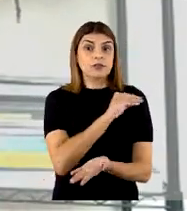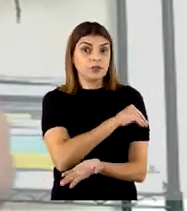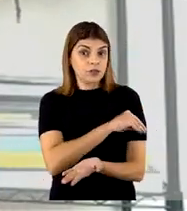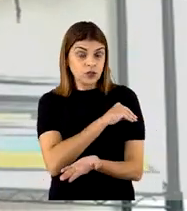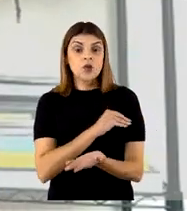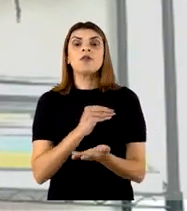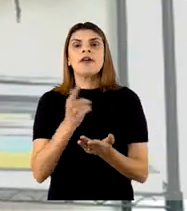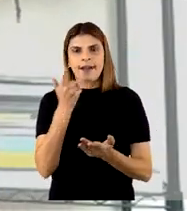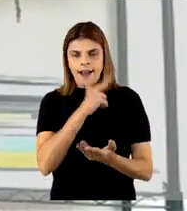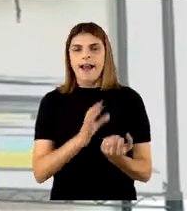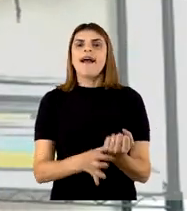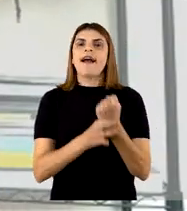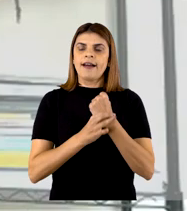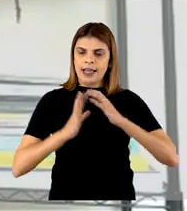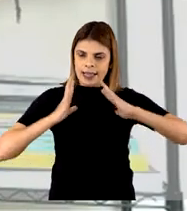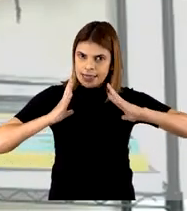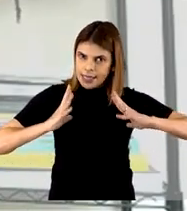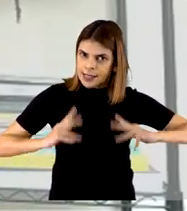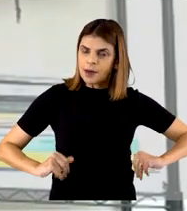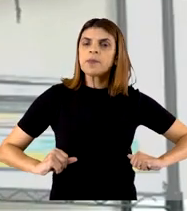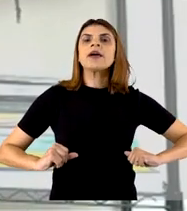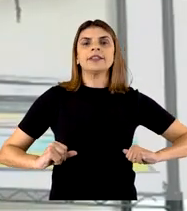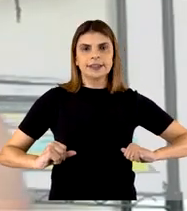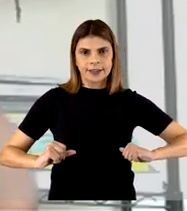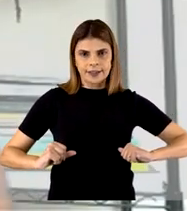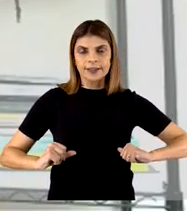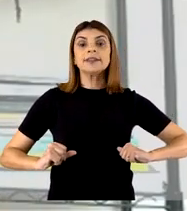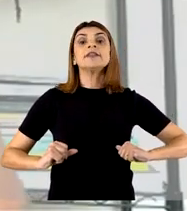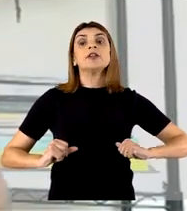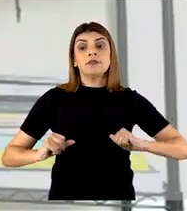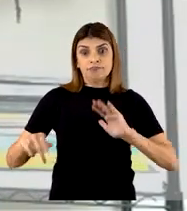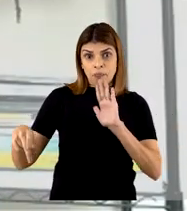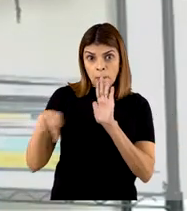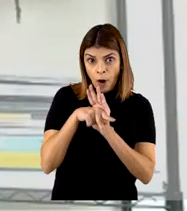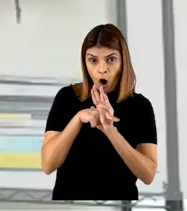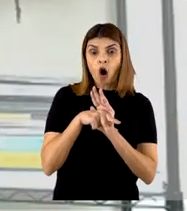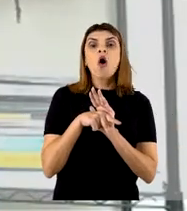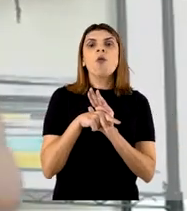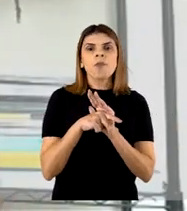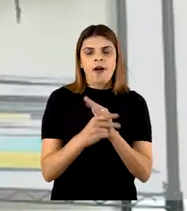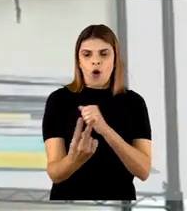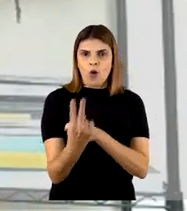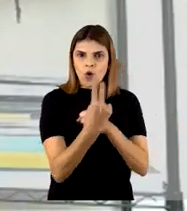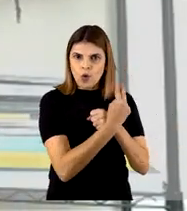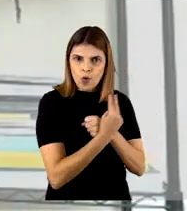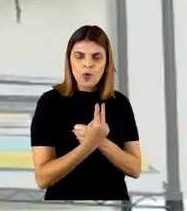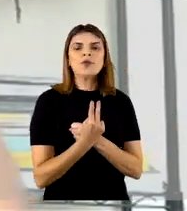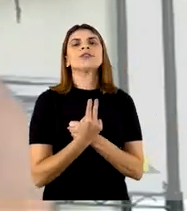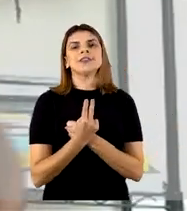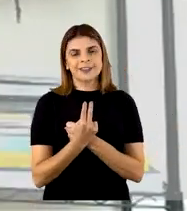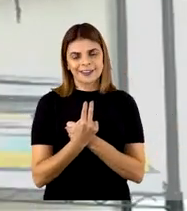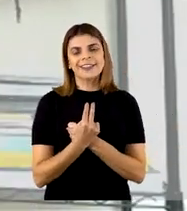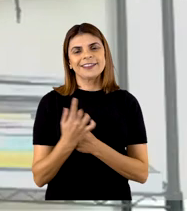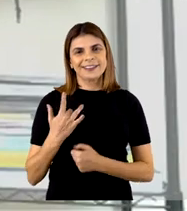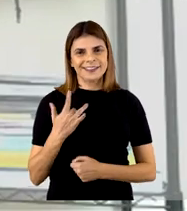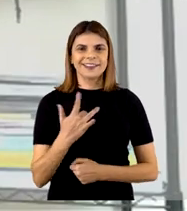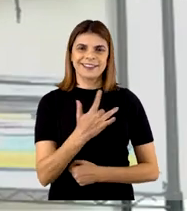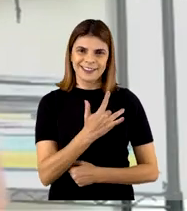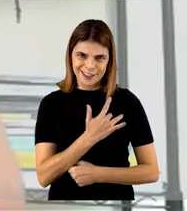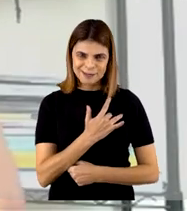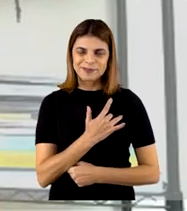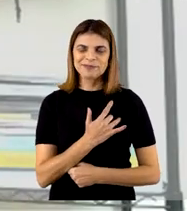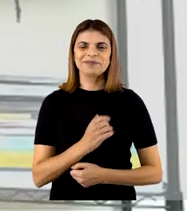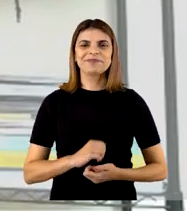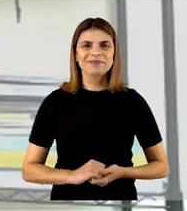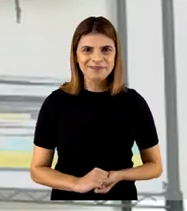aí toda a questão da higienização, como a lavagem das mãos com água e sabão ou álcool